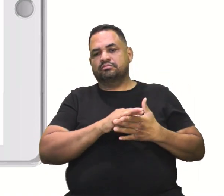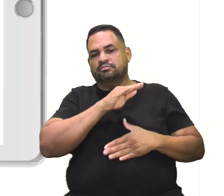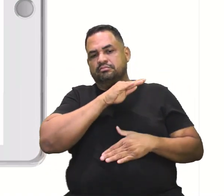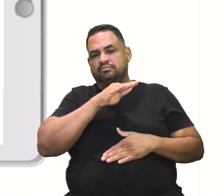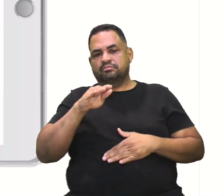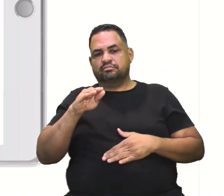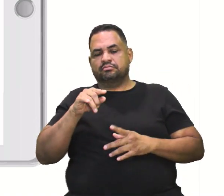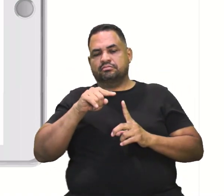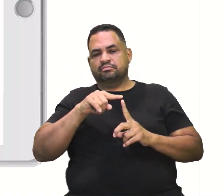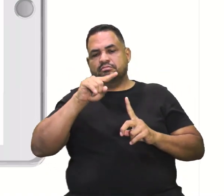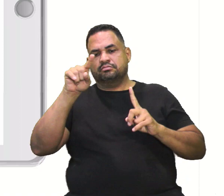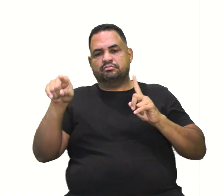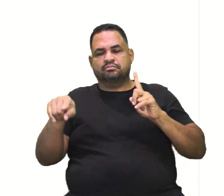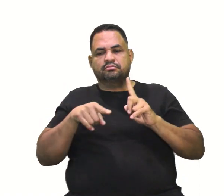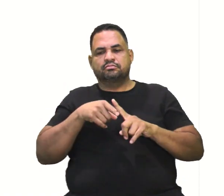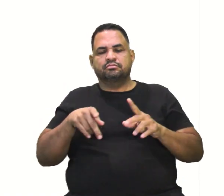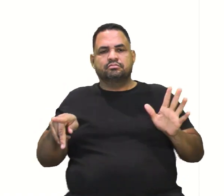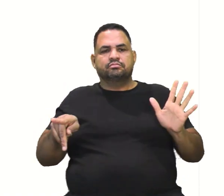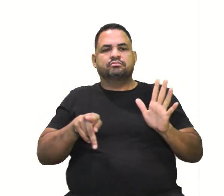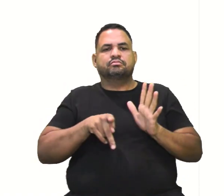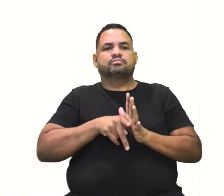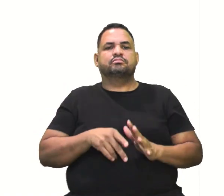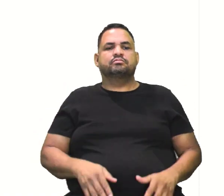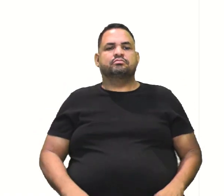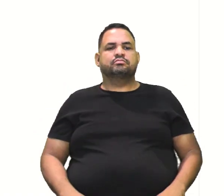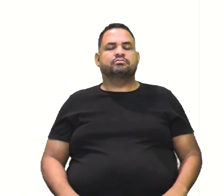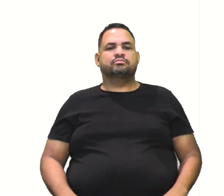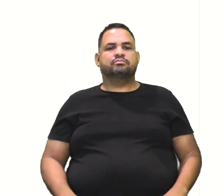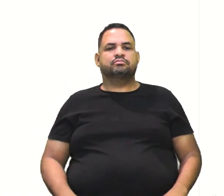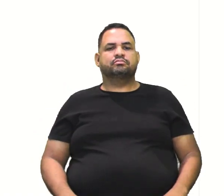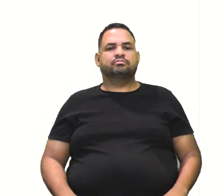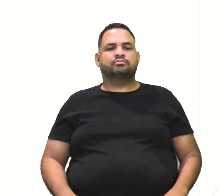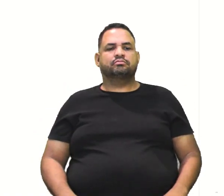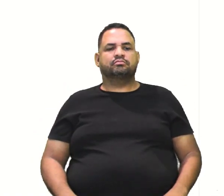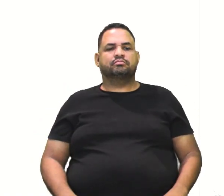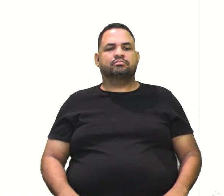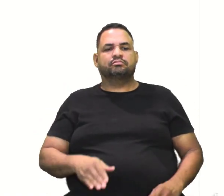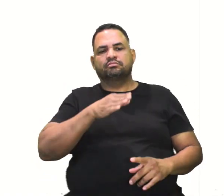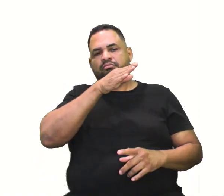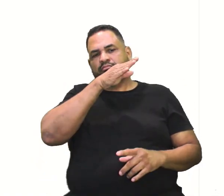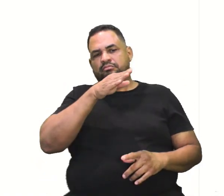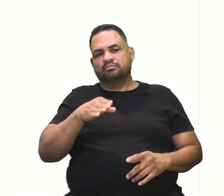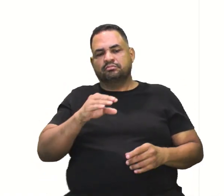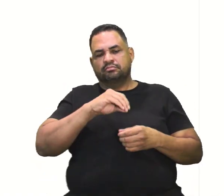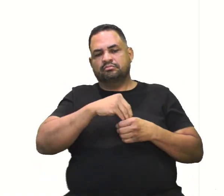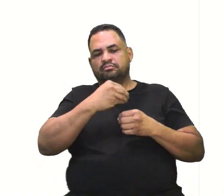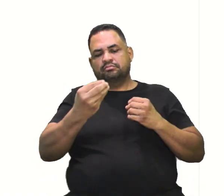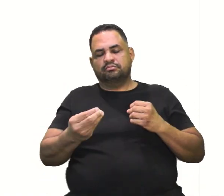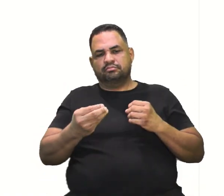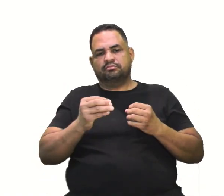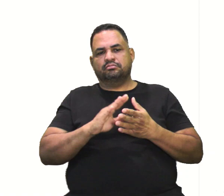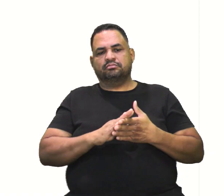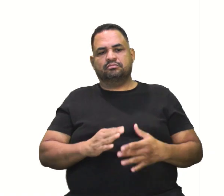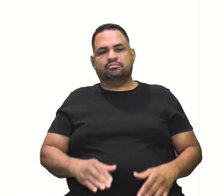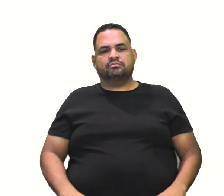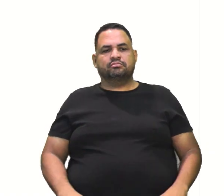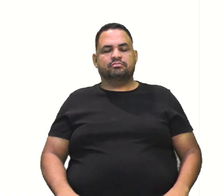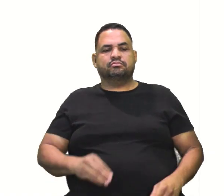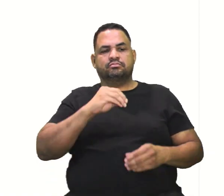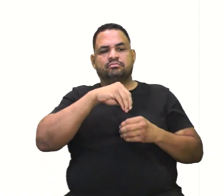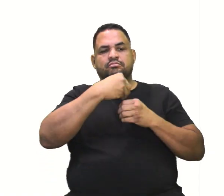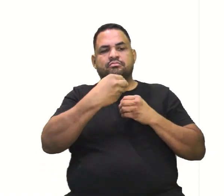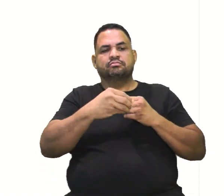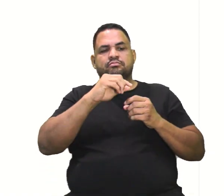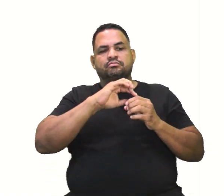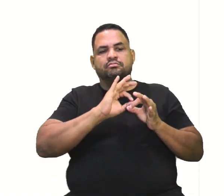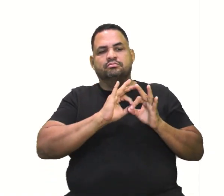reta e ela mesma. Vamos ver? Então, a reta pode ser uma reta externa, quando ela estiver fora. Nas retas externas,